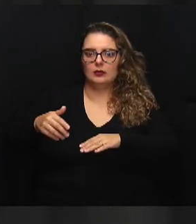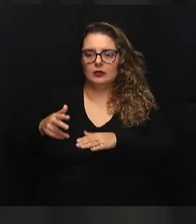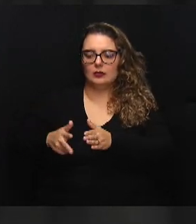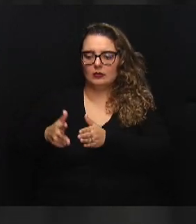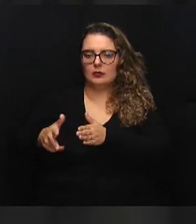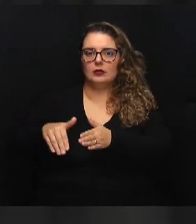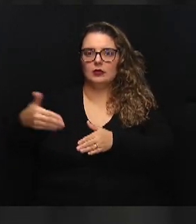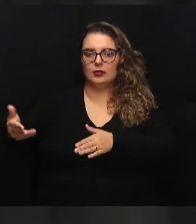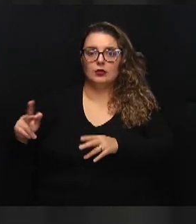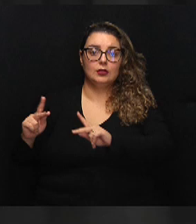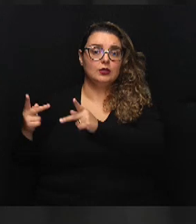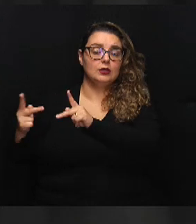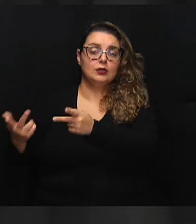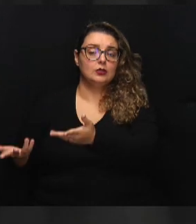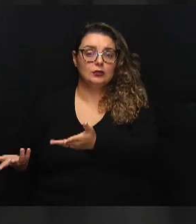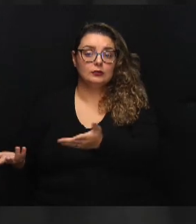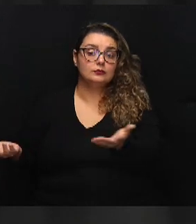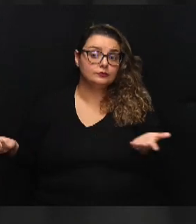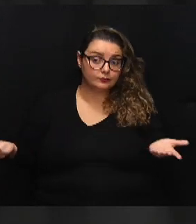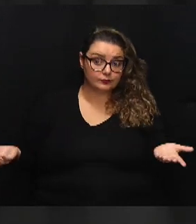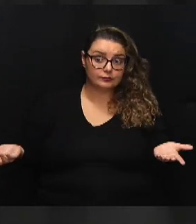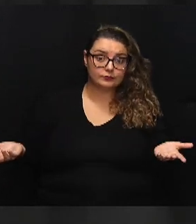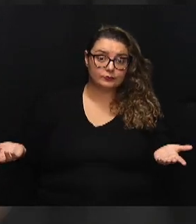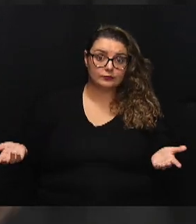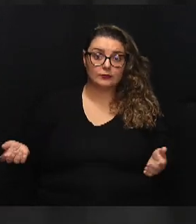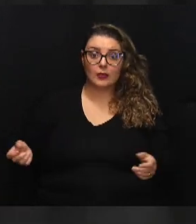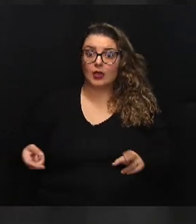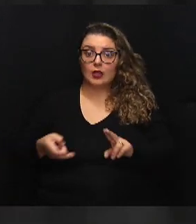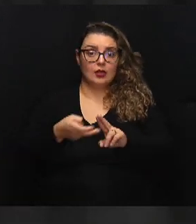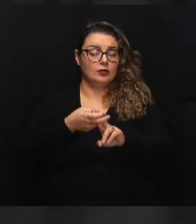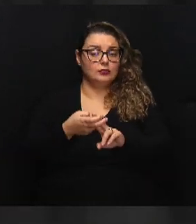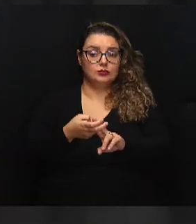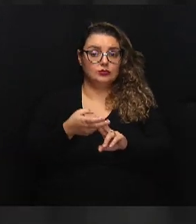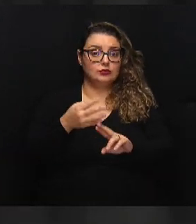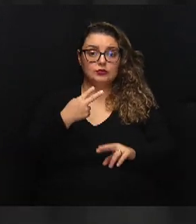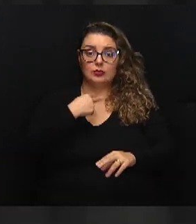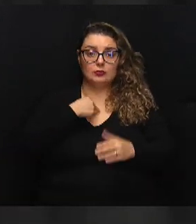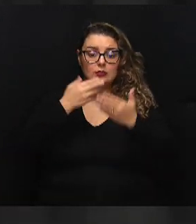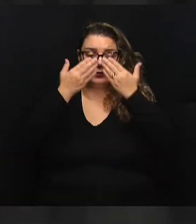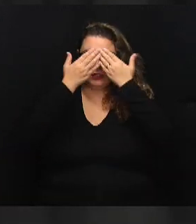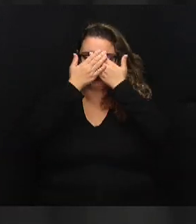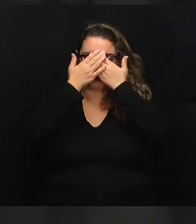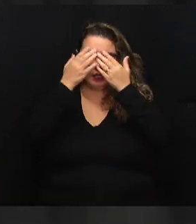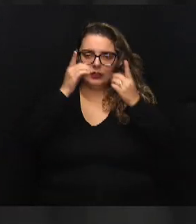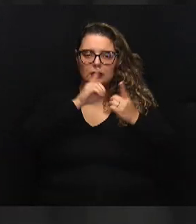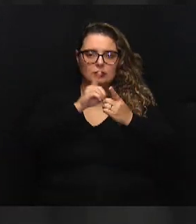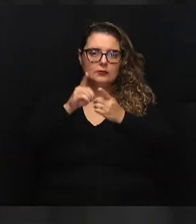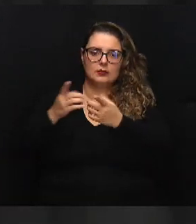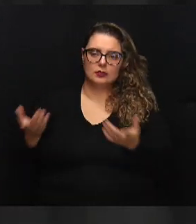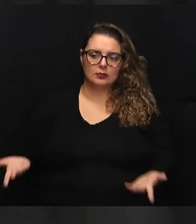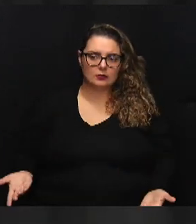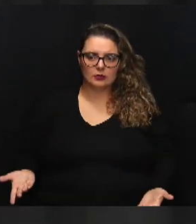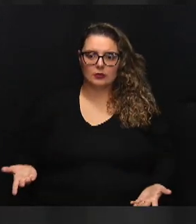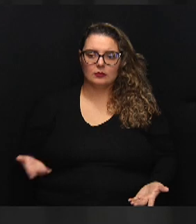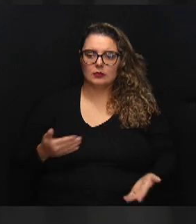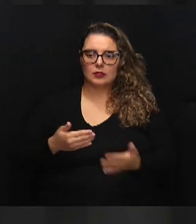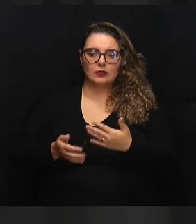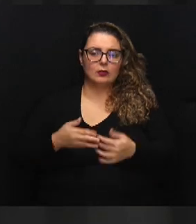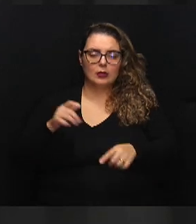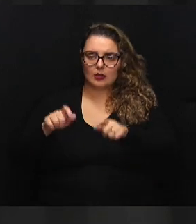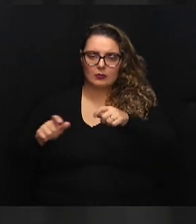já está em Hortolândia. Quer dizer, é SUS, nós não podemos negar. Nós não podemos negar atendimento a quem quer que